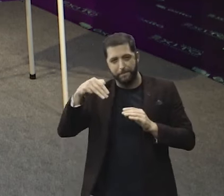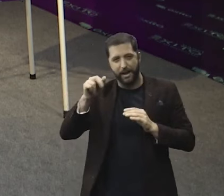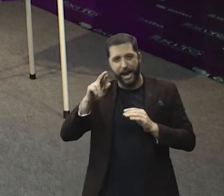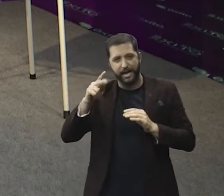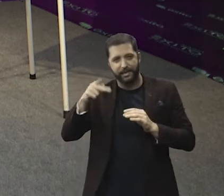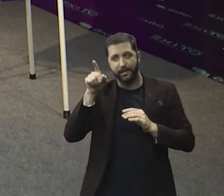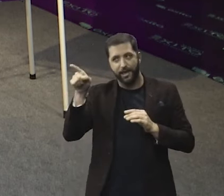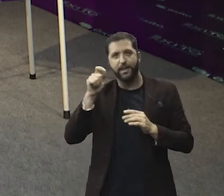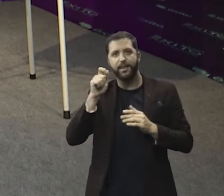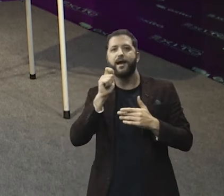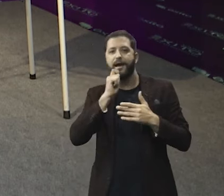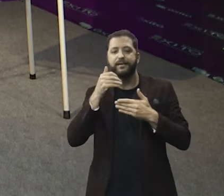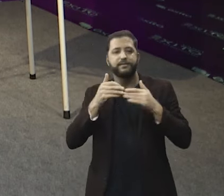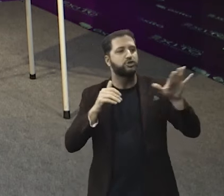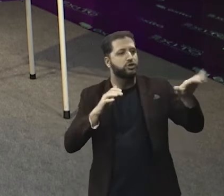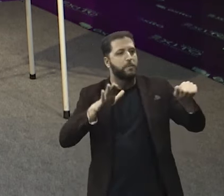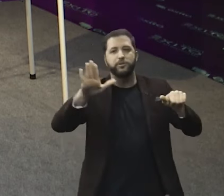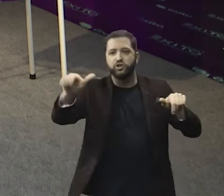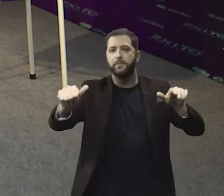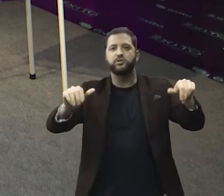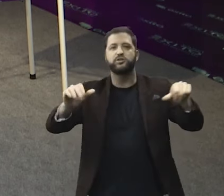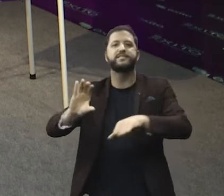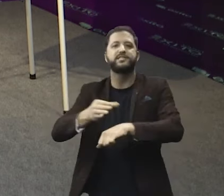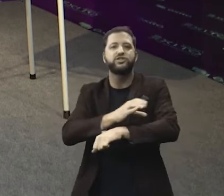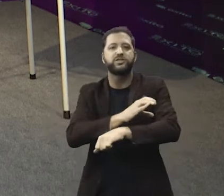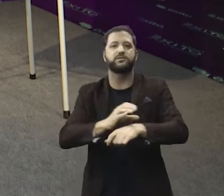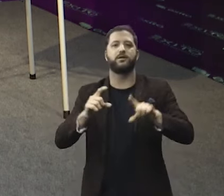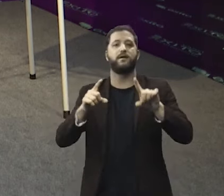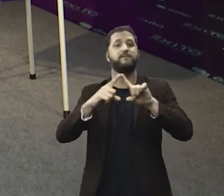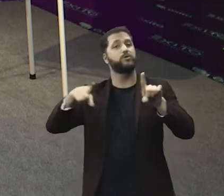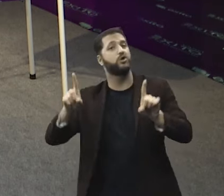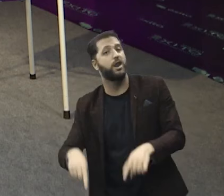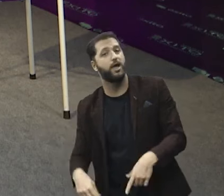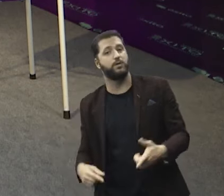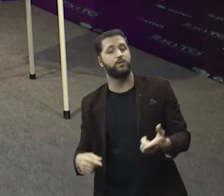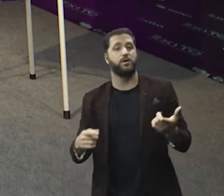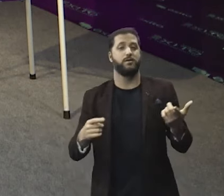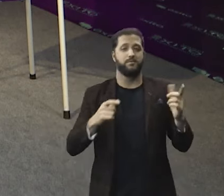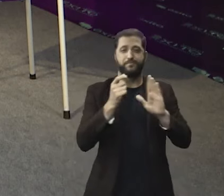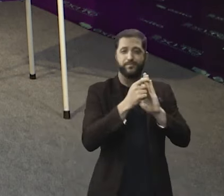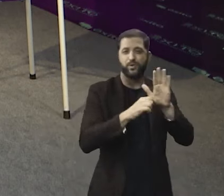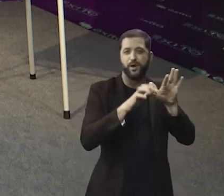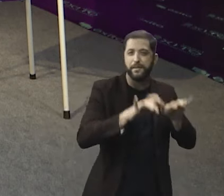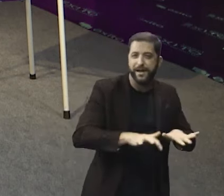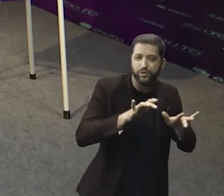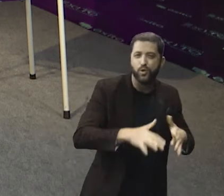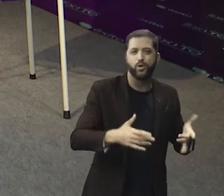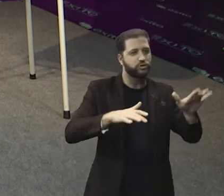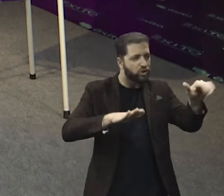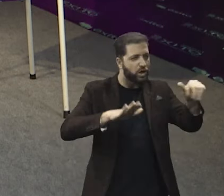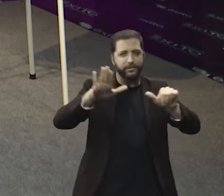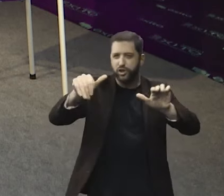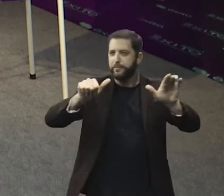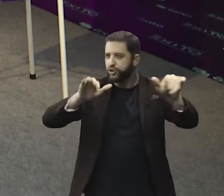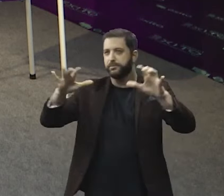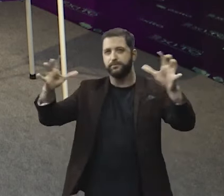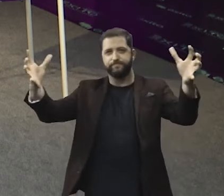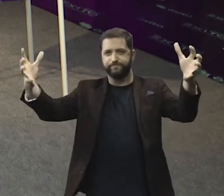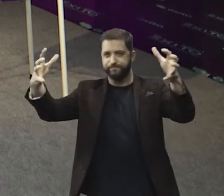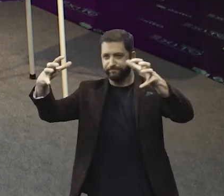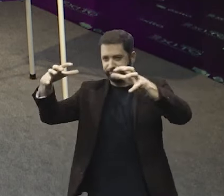cientistas trazendo funcionários trazendo programadores para tornar essa realidade que é Complet and